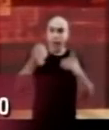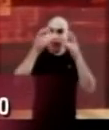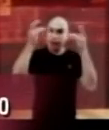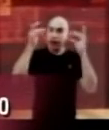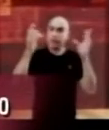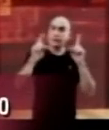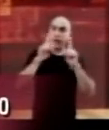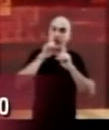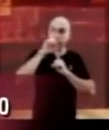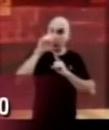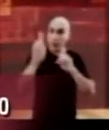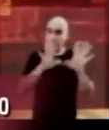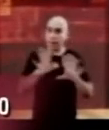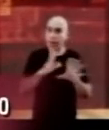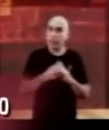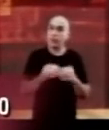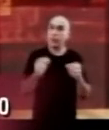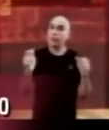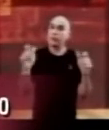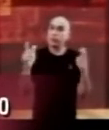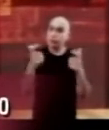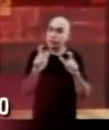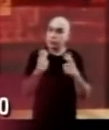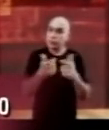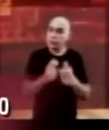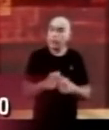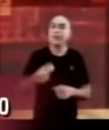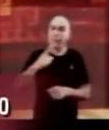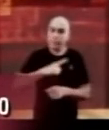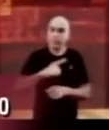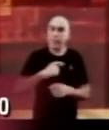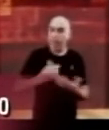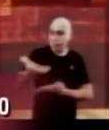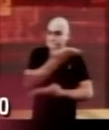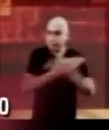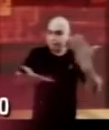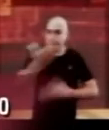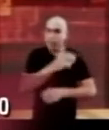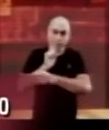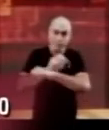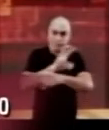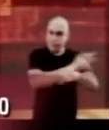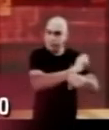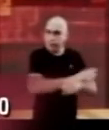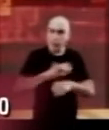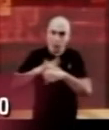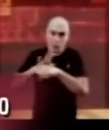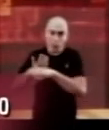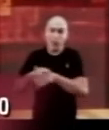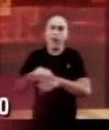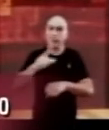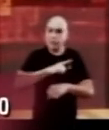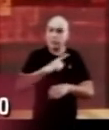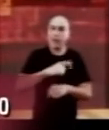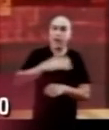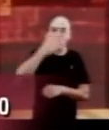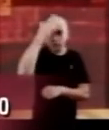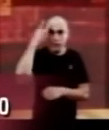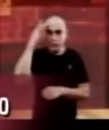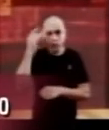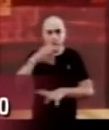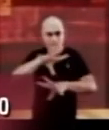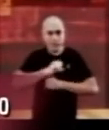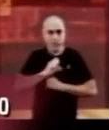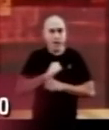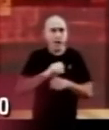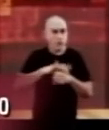vírus reduziu a sua transmissão, porém continua circulando. Então, se nós temos o vírus presente, pessoas suscetíveis ao